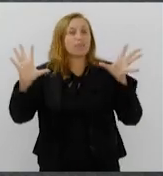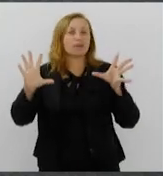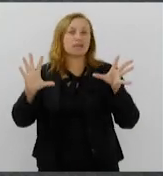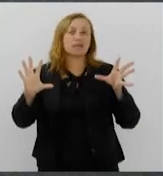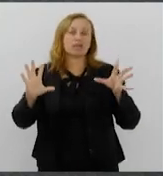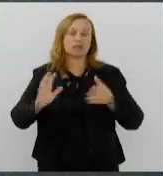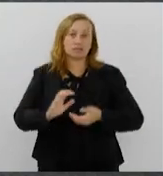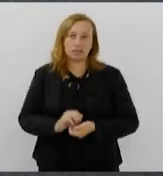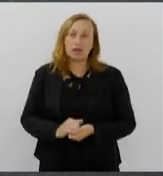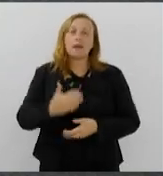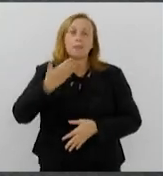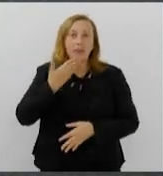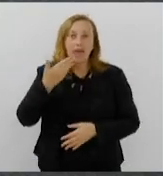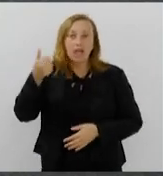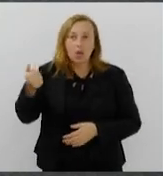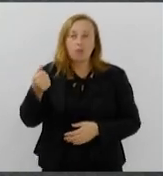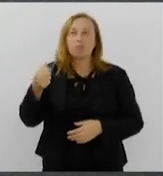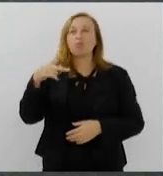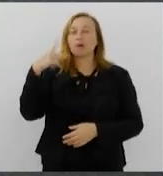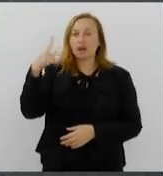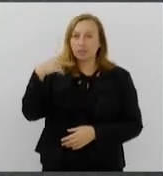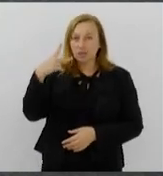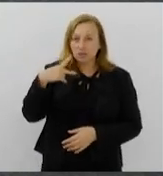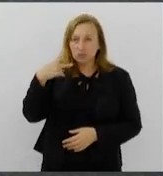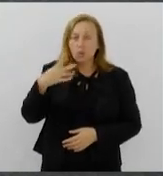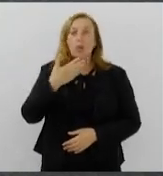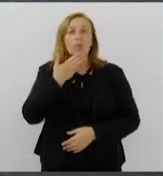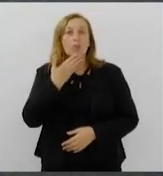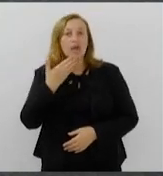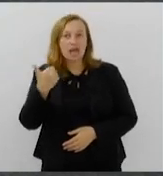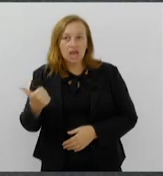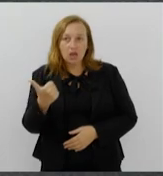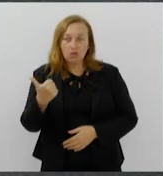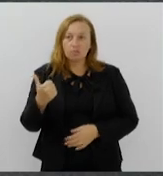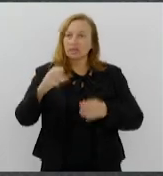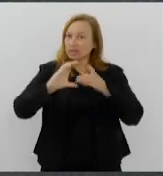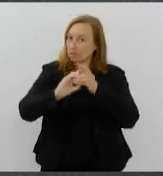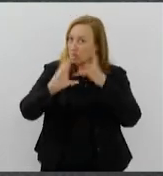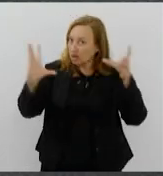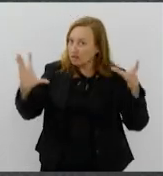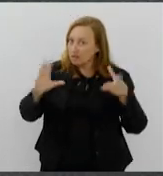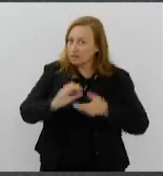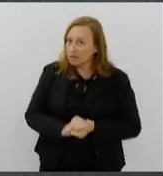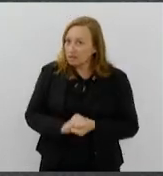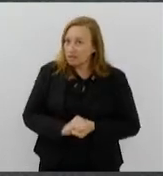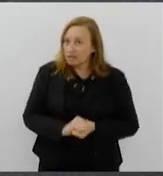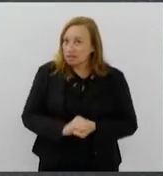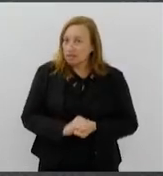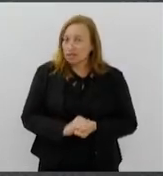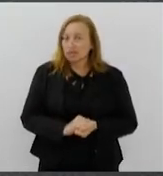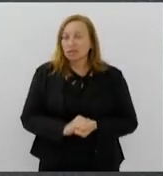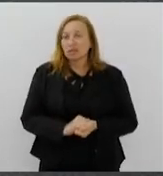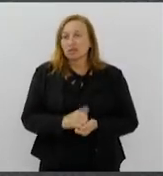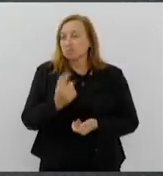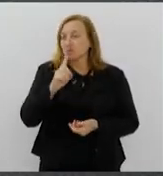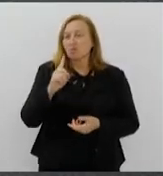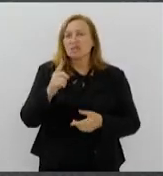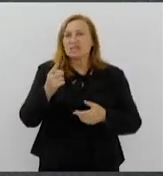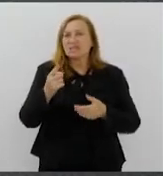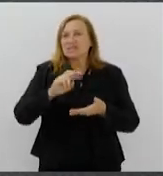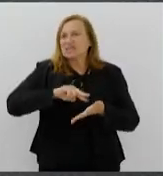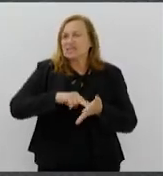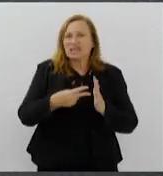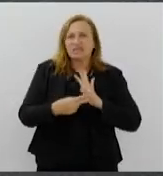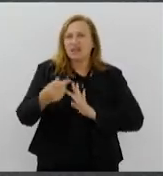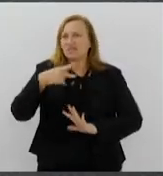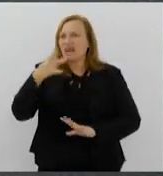for, melhor para o parlamento, melhor para a democracia. E isso não significa dizer